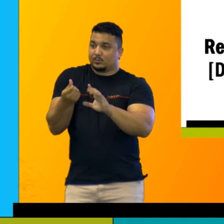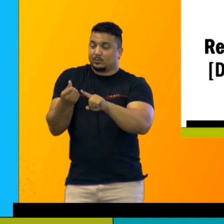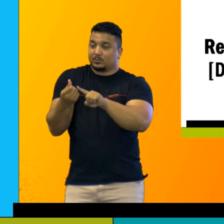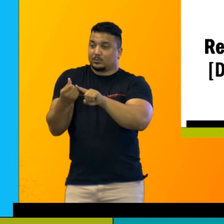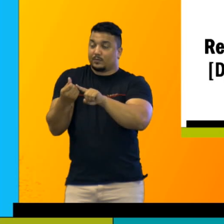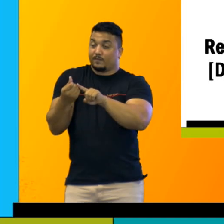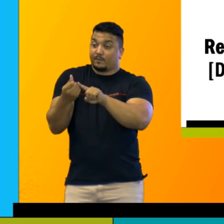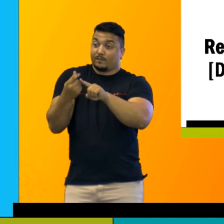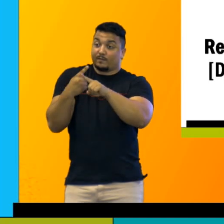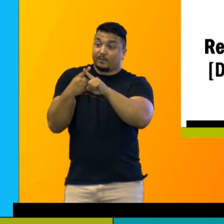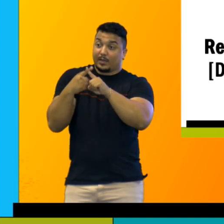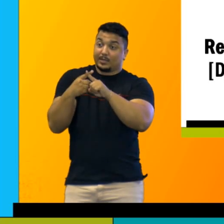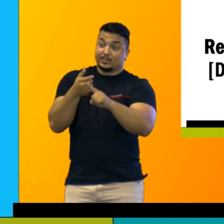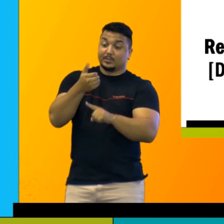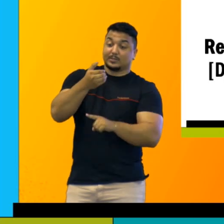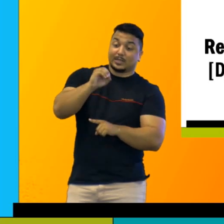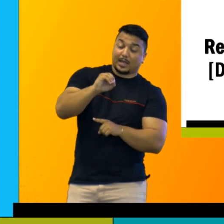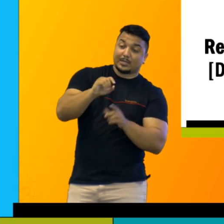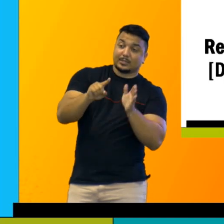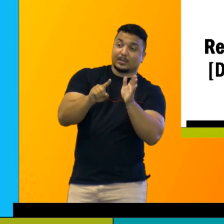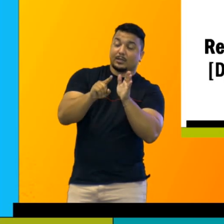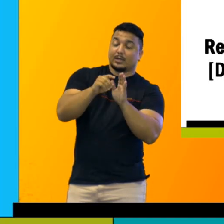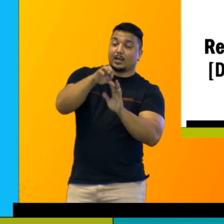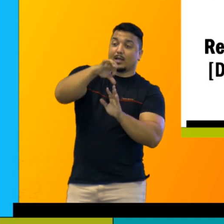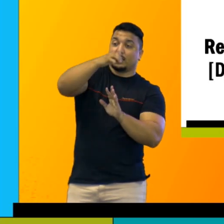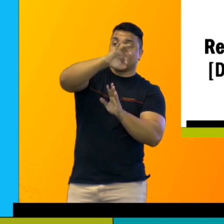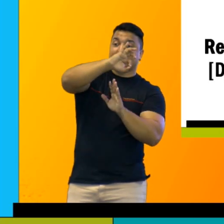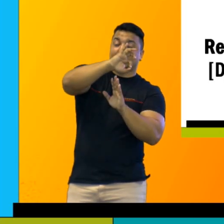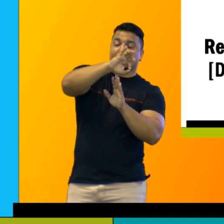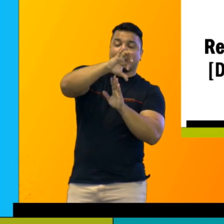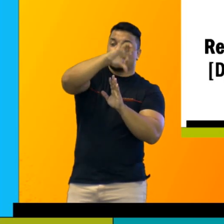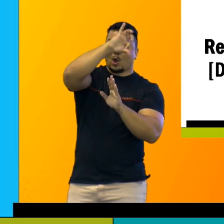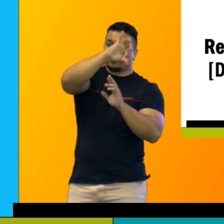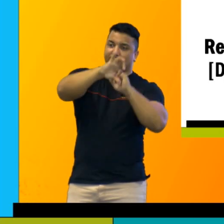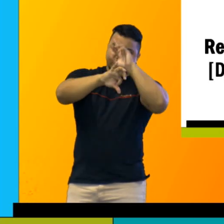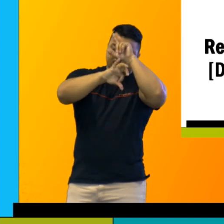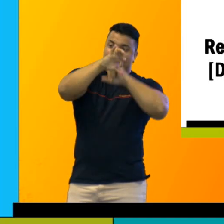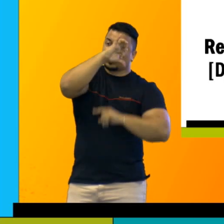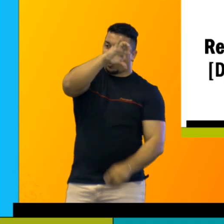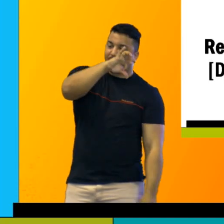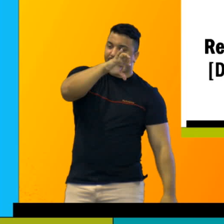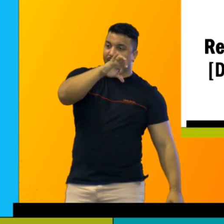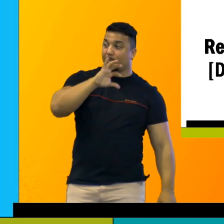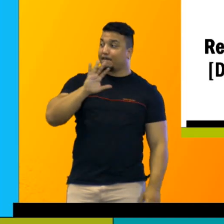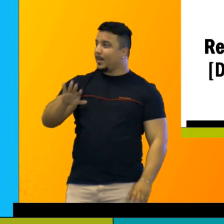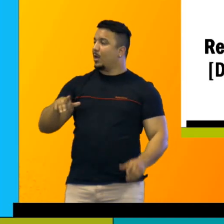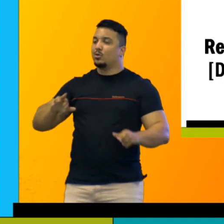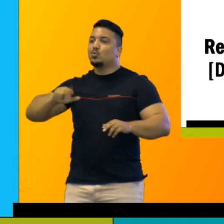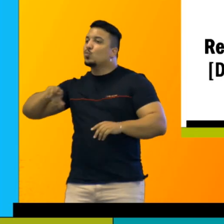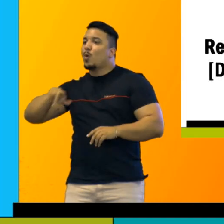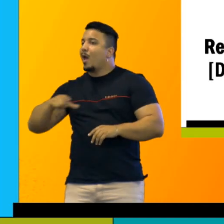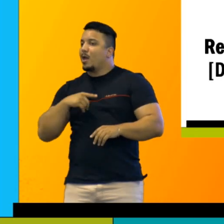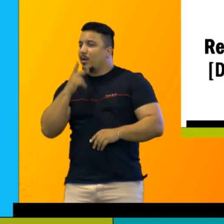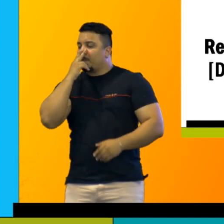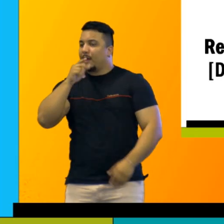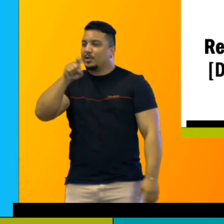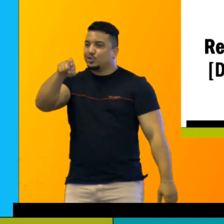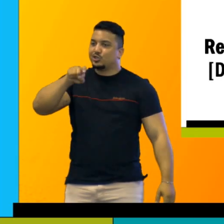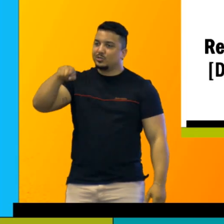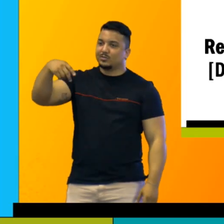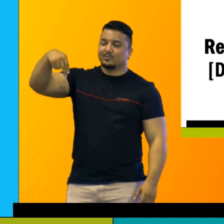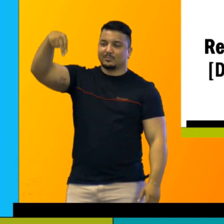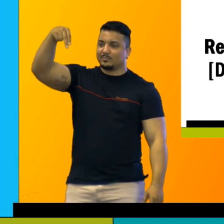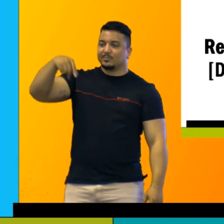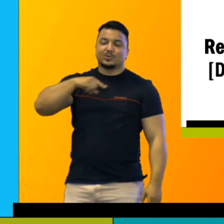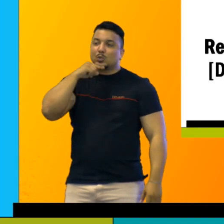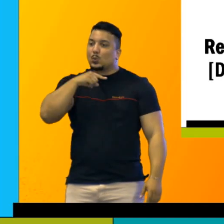26 vezes 10 elevado a 9. Mas não estaria em notação científica.